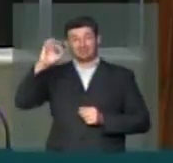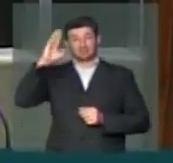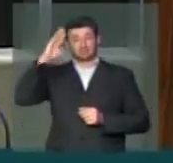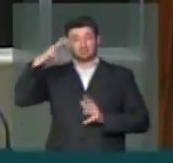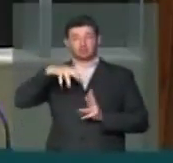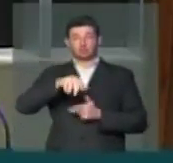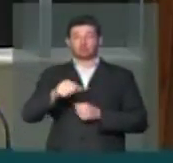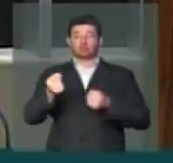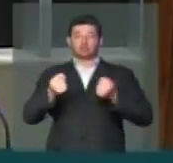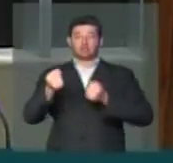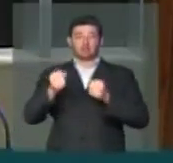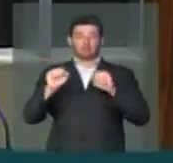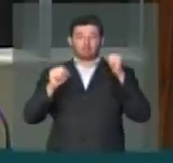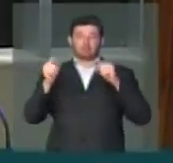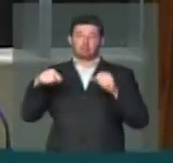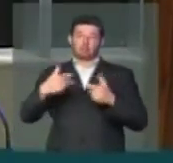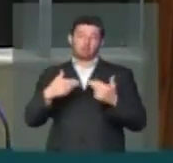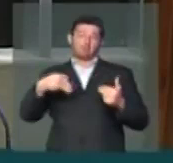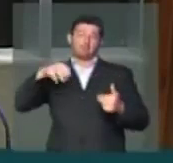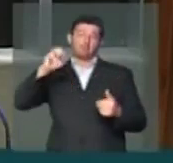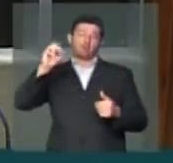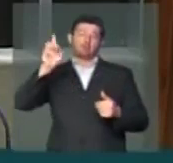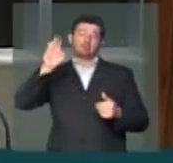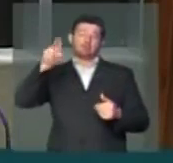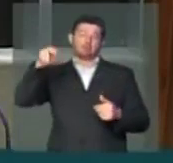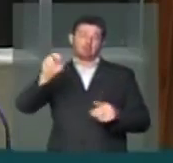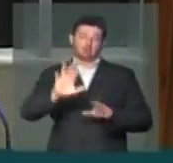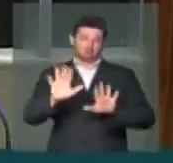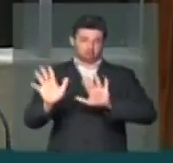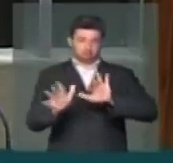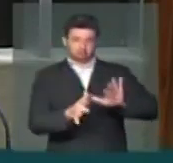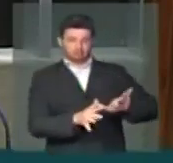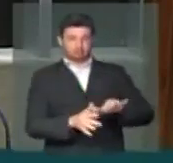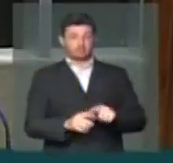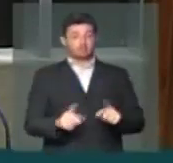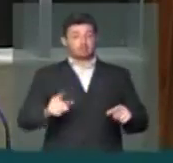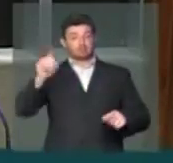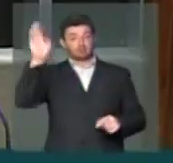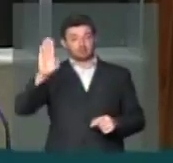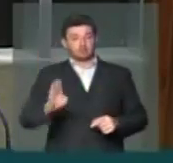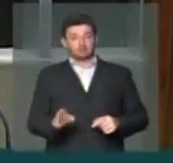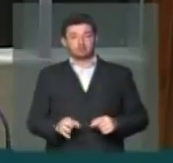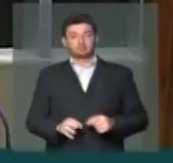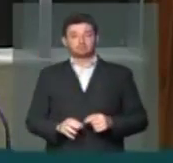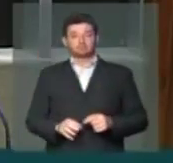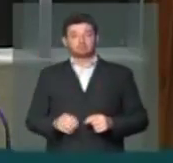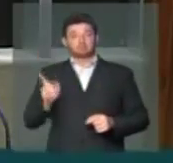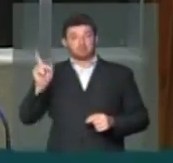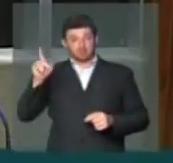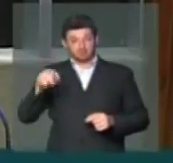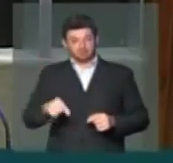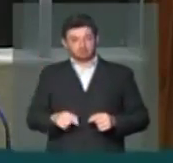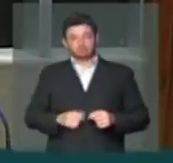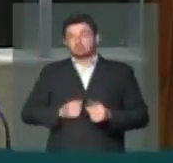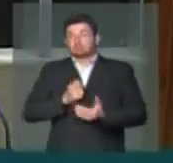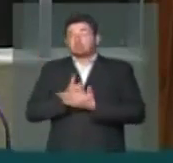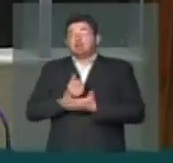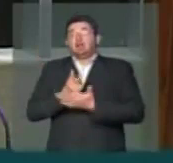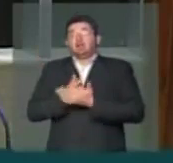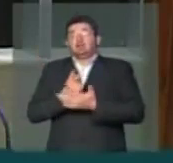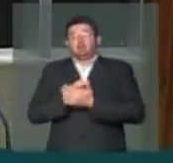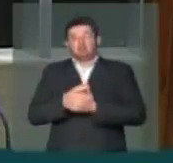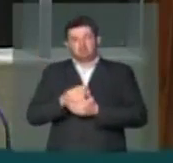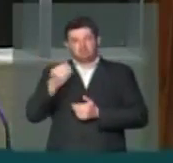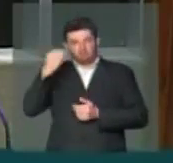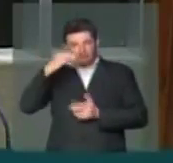são elementos da modernidade. E o Brasil não é uma mancha consumidora